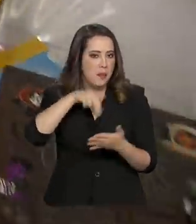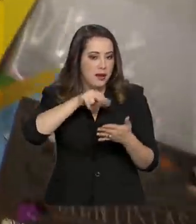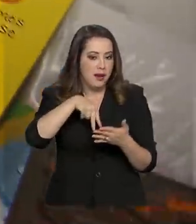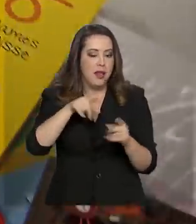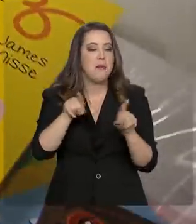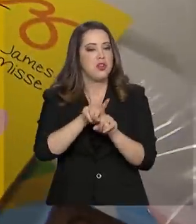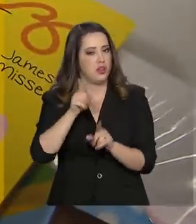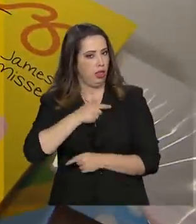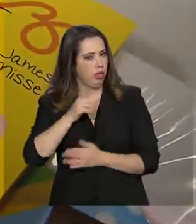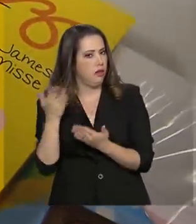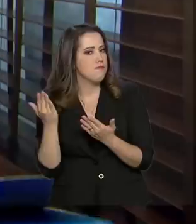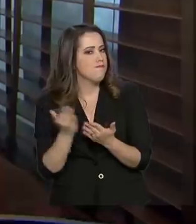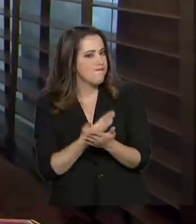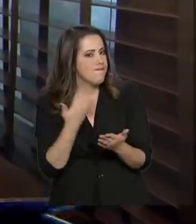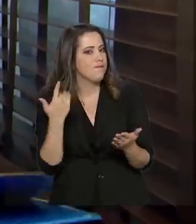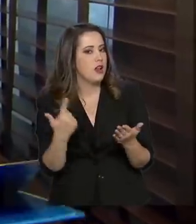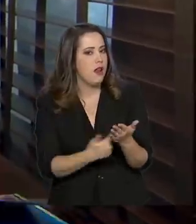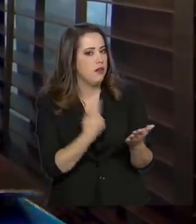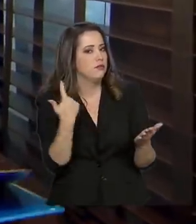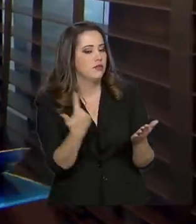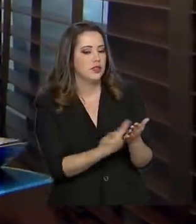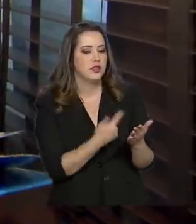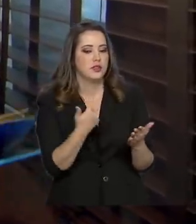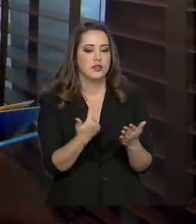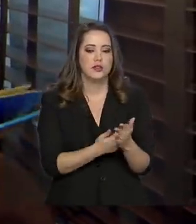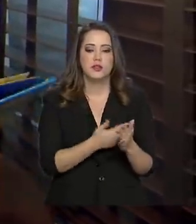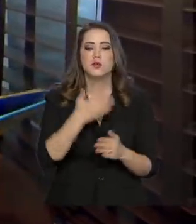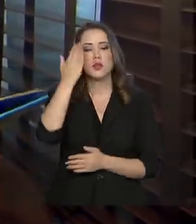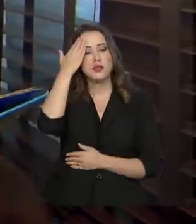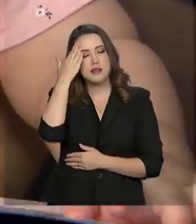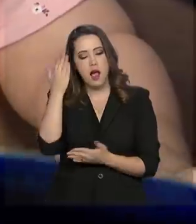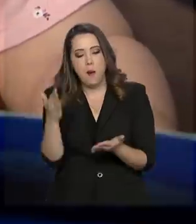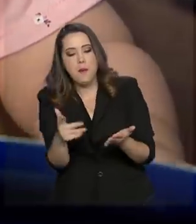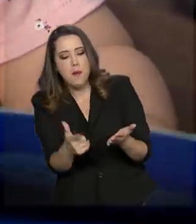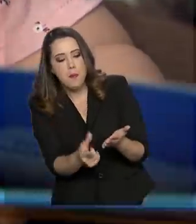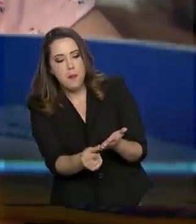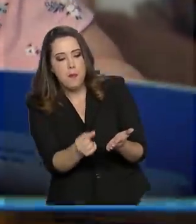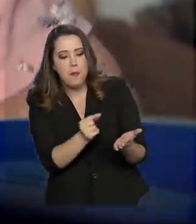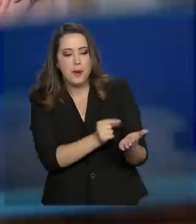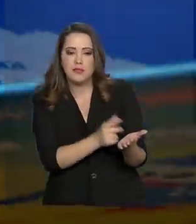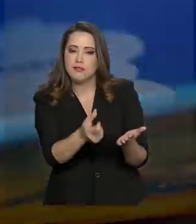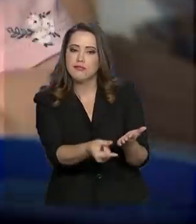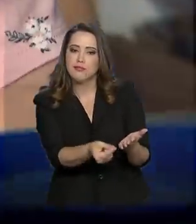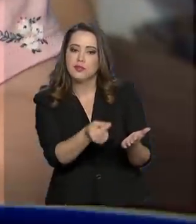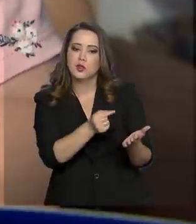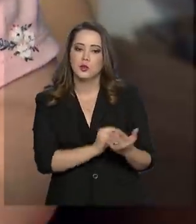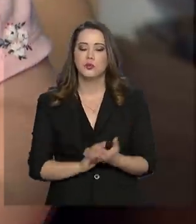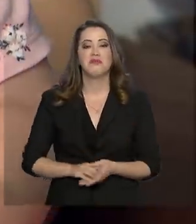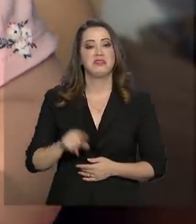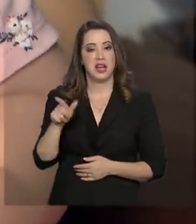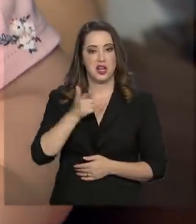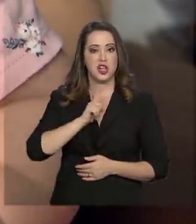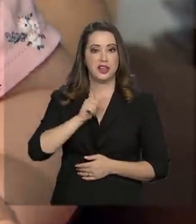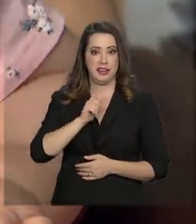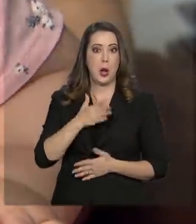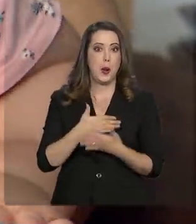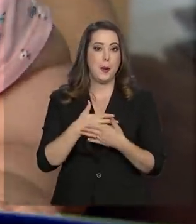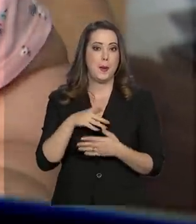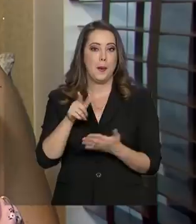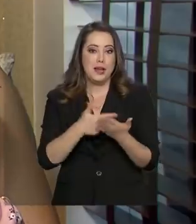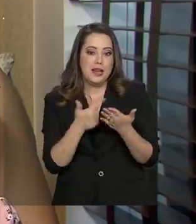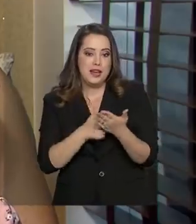biblioteca e mostra certa intimidade com as páginas e não é que a menina já tem o seu livro preferido